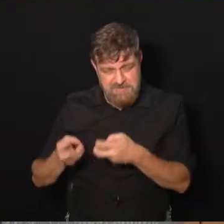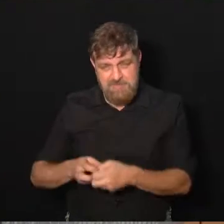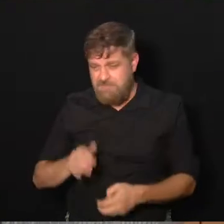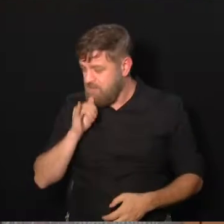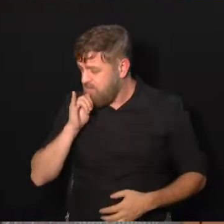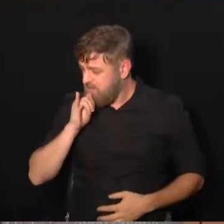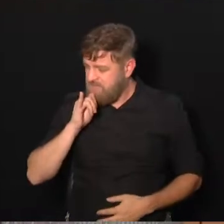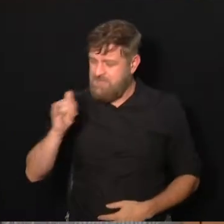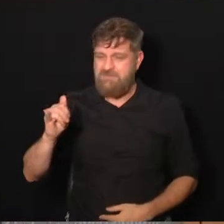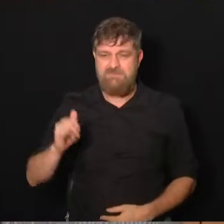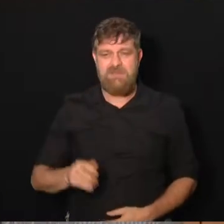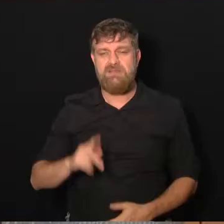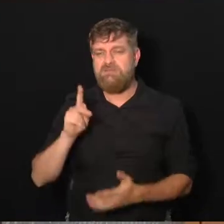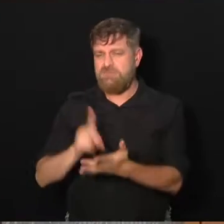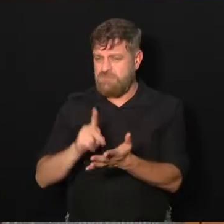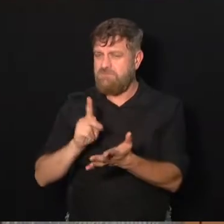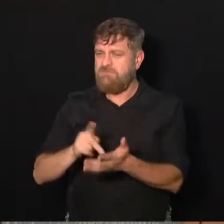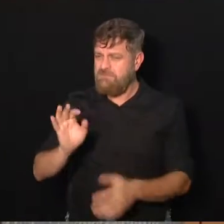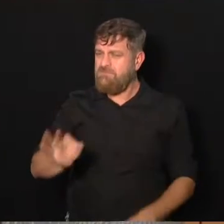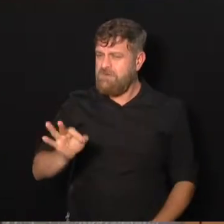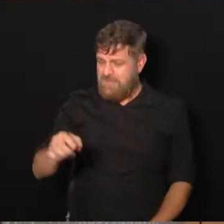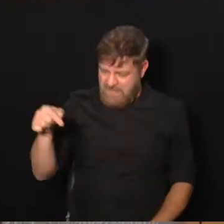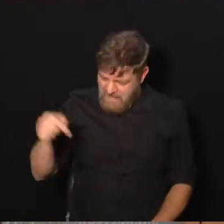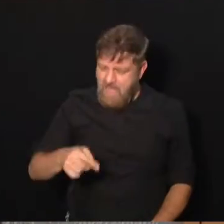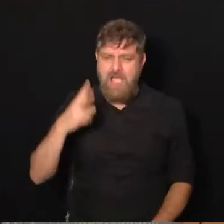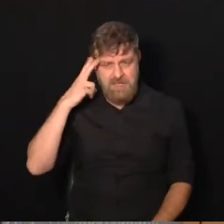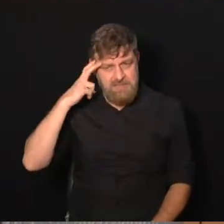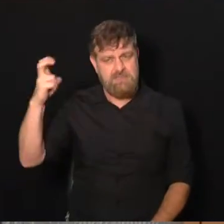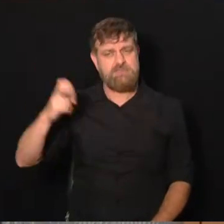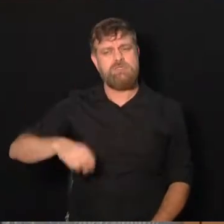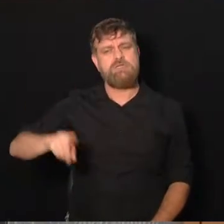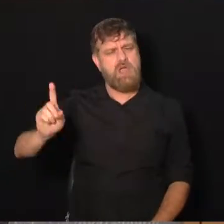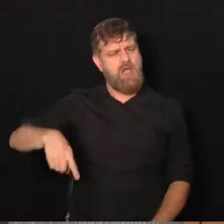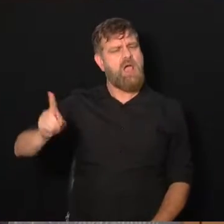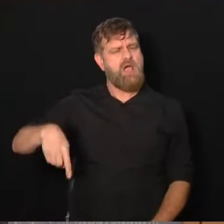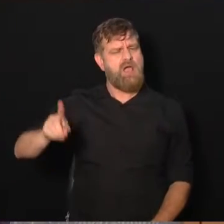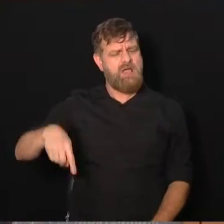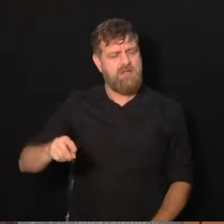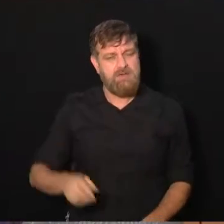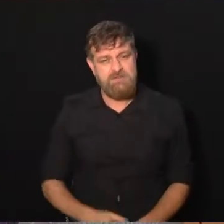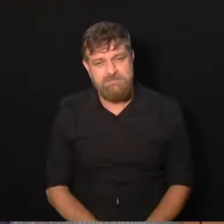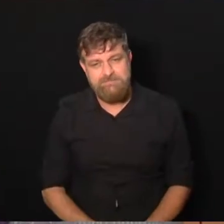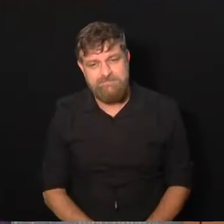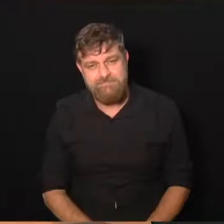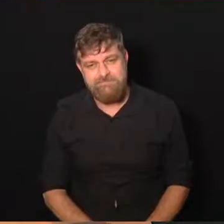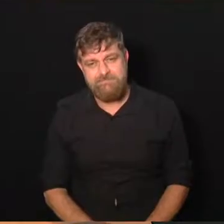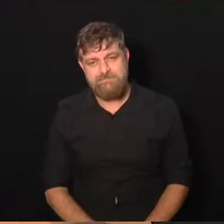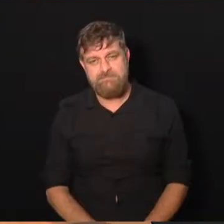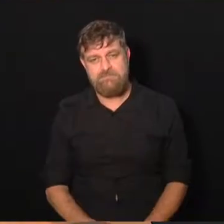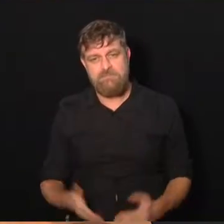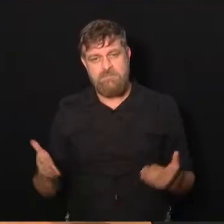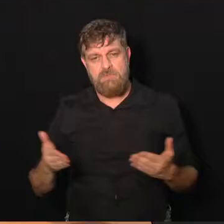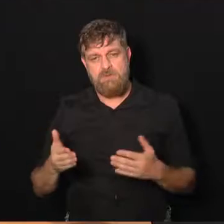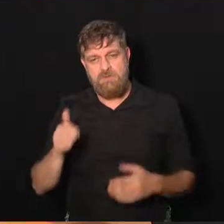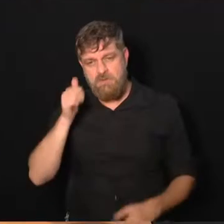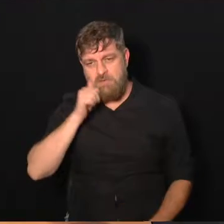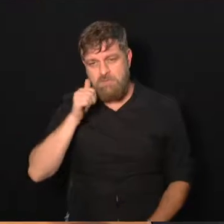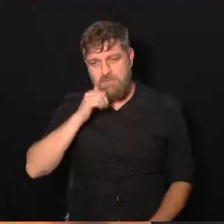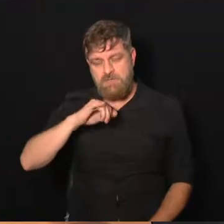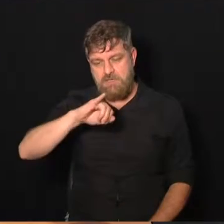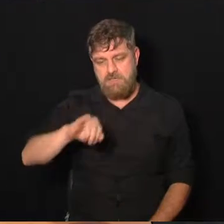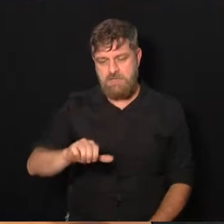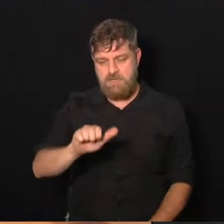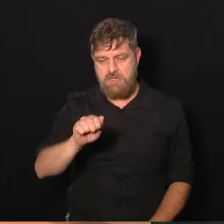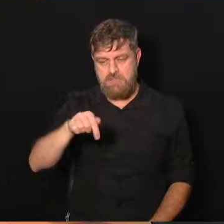toda verdade que eles são inteligentes. Demais. Obrigado. Agora abrir a palavra para Jaqueline